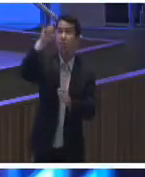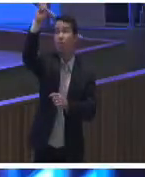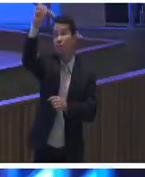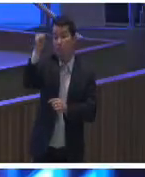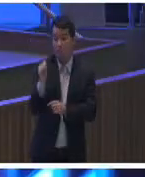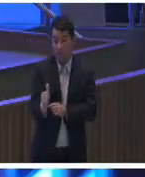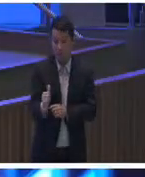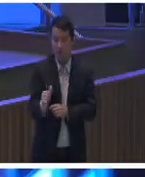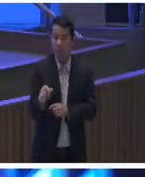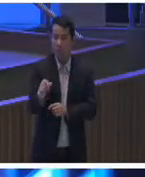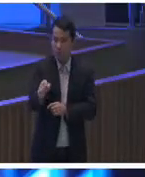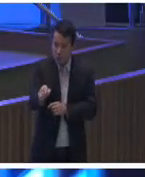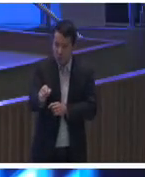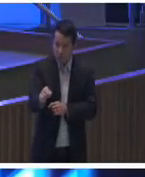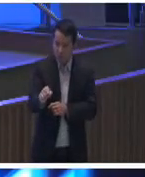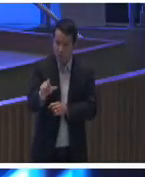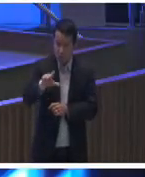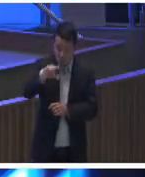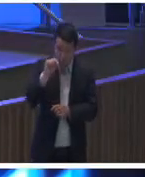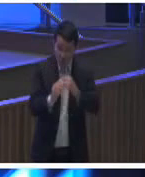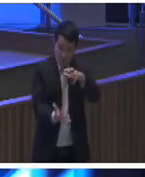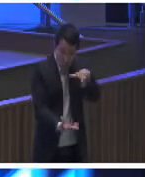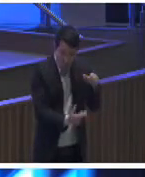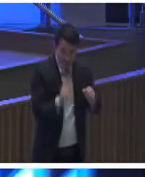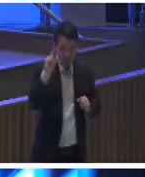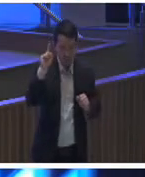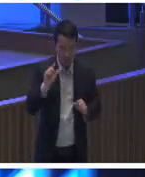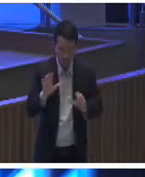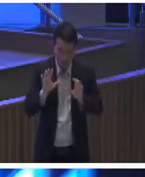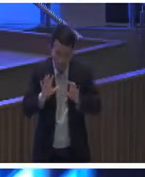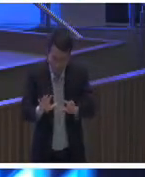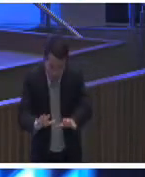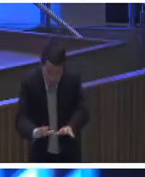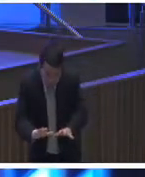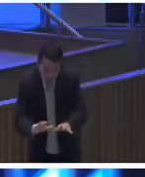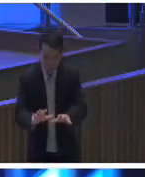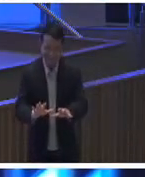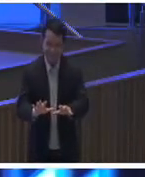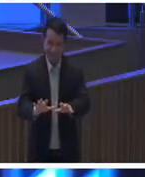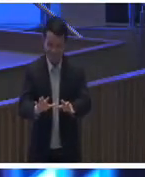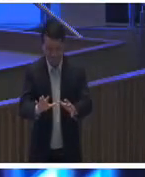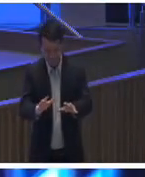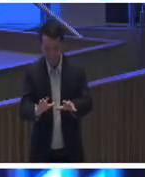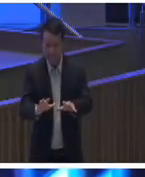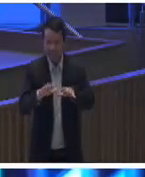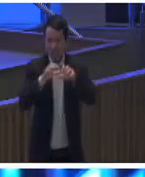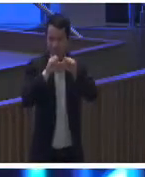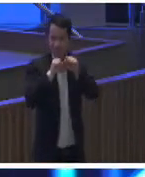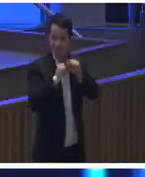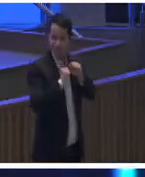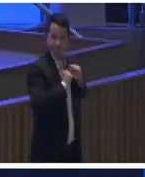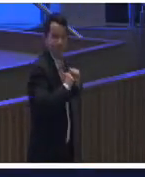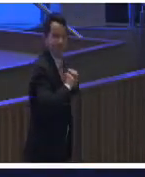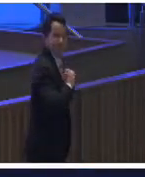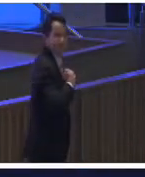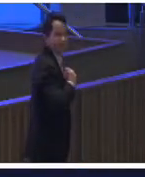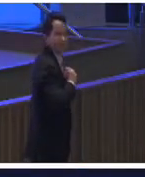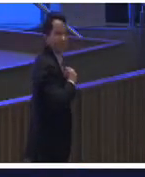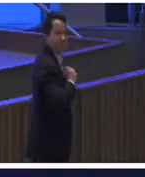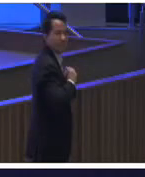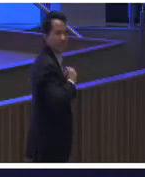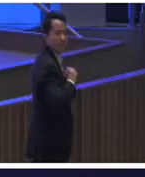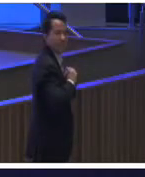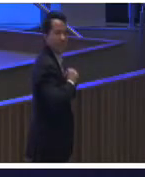dele, Ele retira a mão de bênção de sobre você. E sabe, essa mão de bênção é retirada